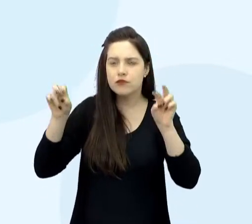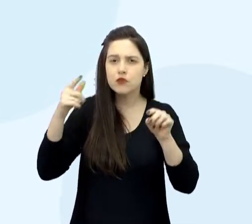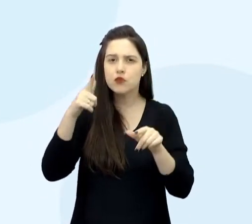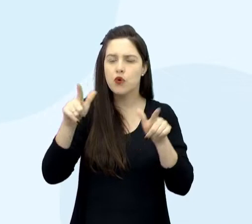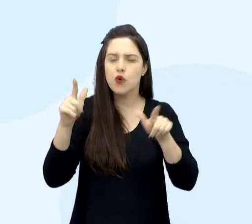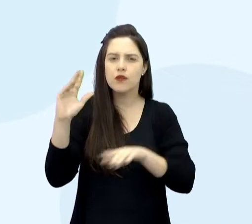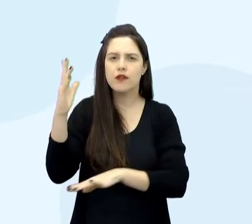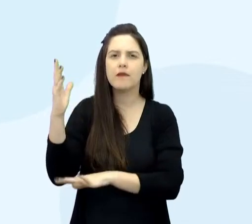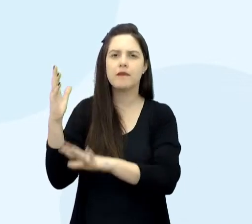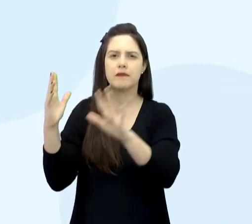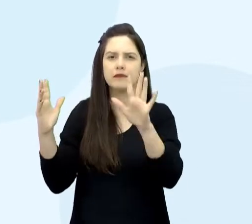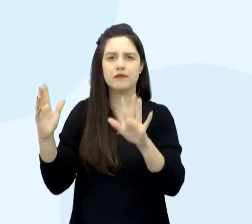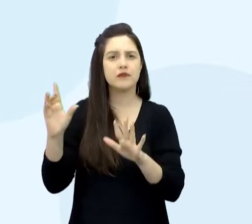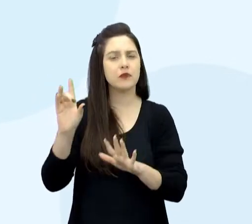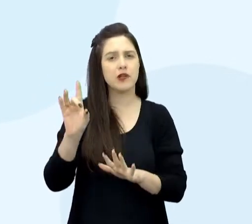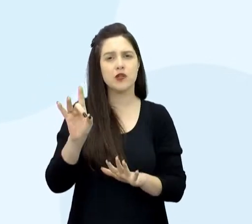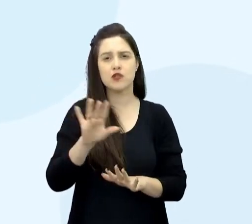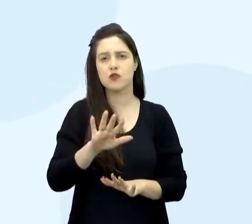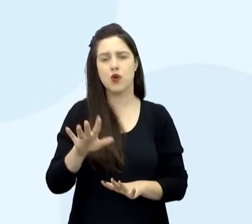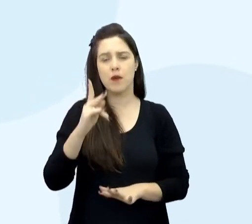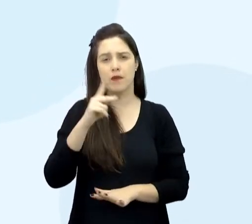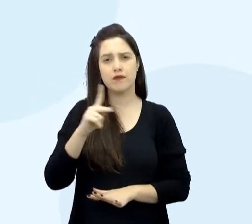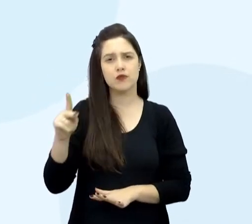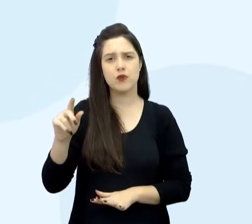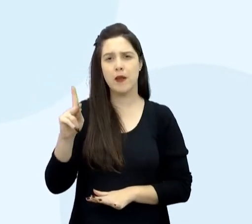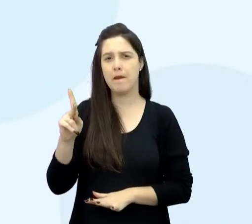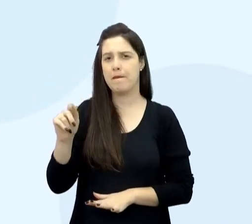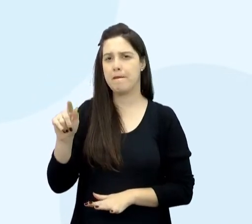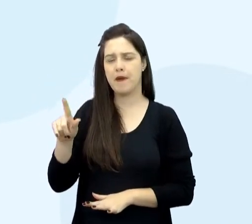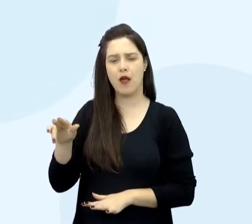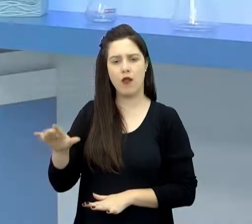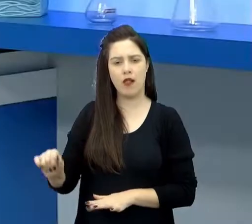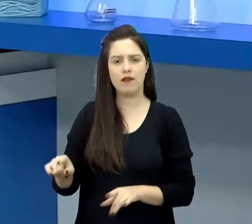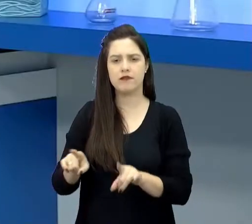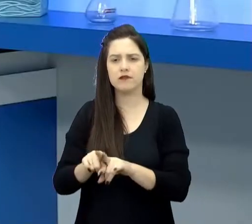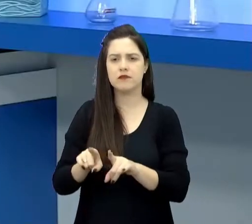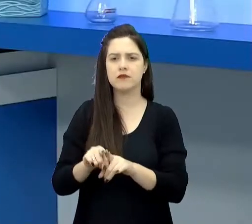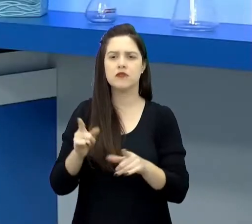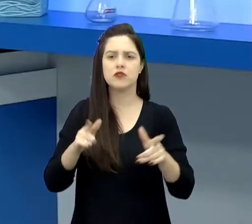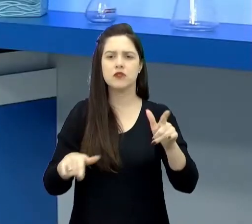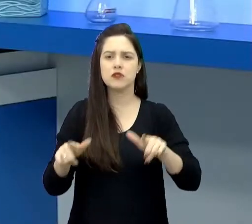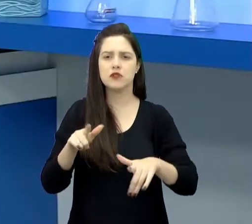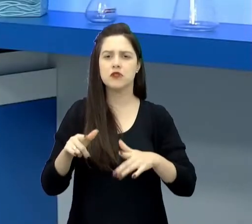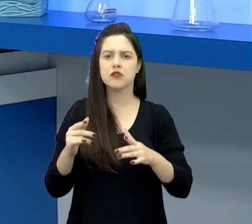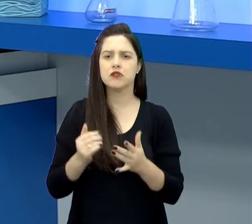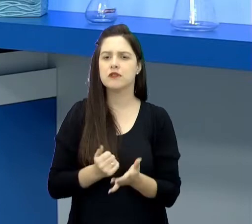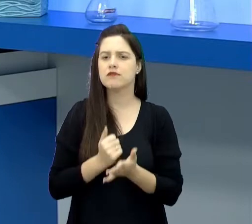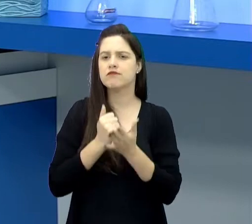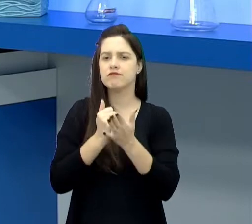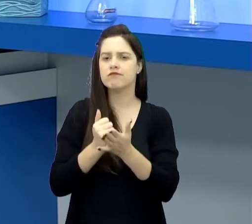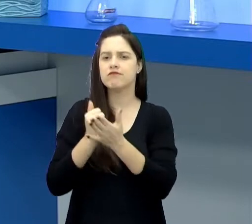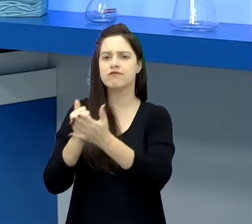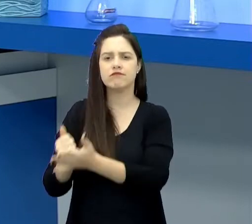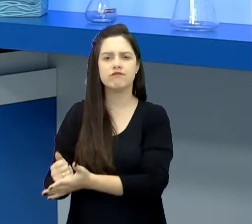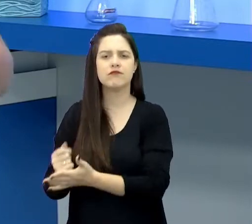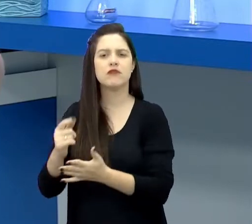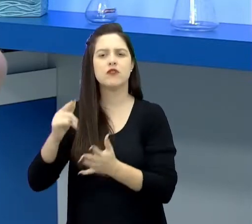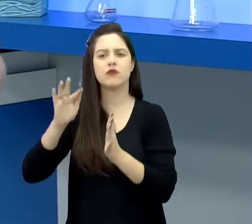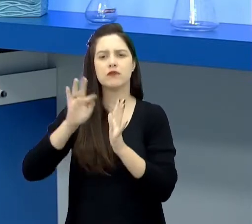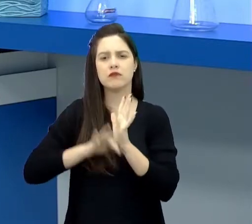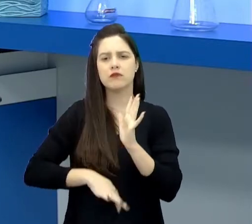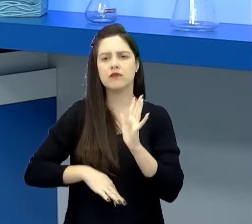ambientes. Então, não é só o que a professora fala, a linguagem da professora, a gente vai trazer influenciadores financeiros.